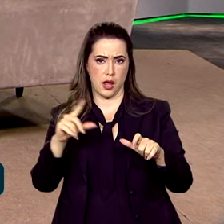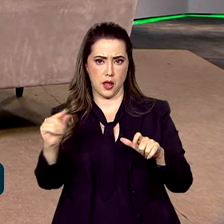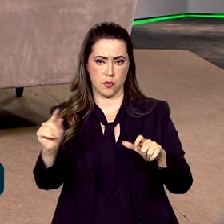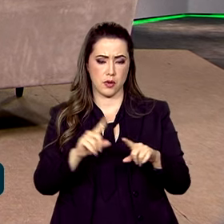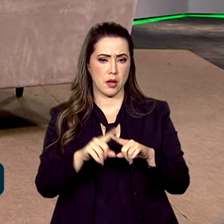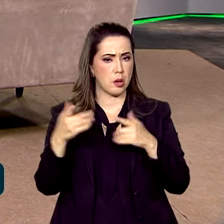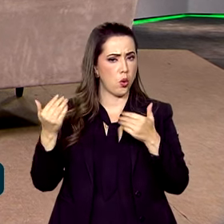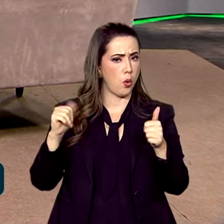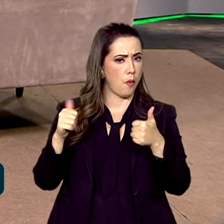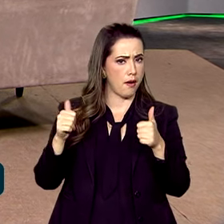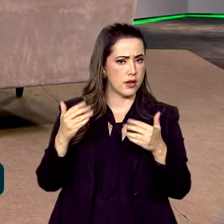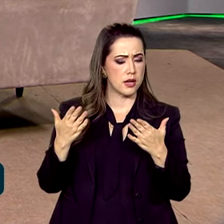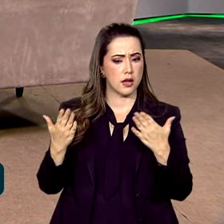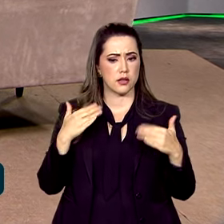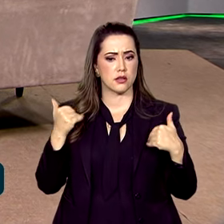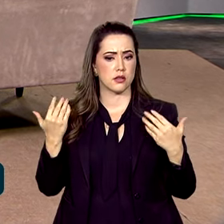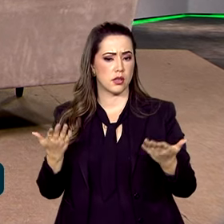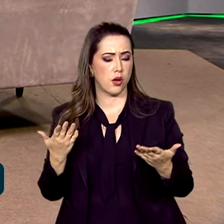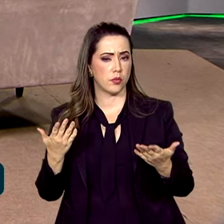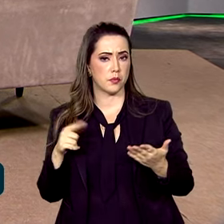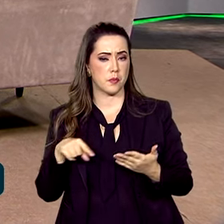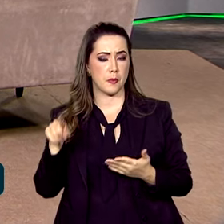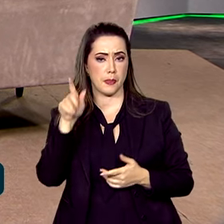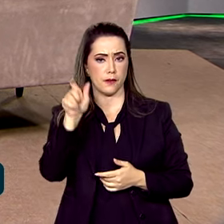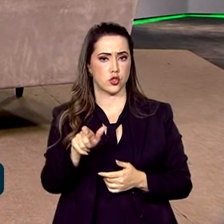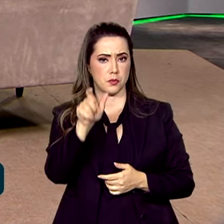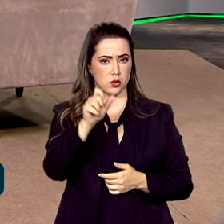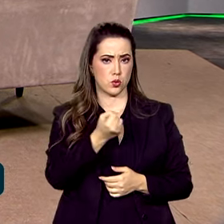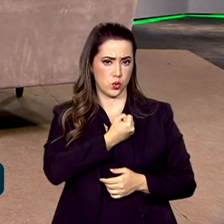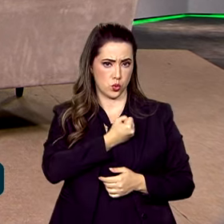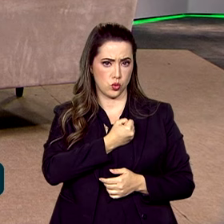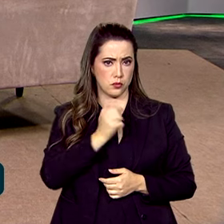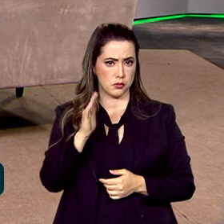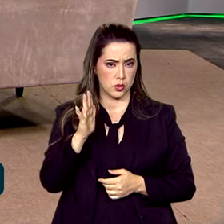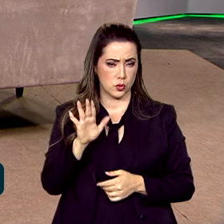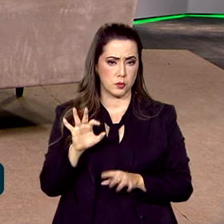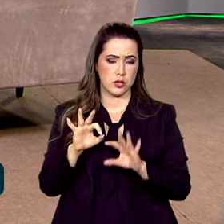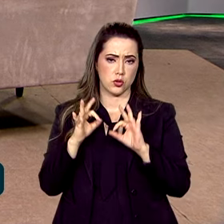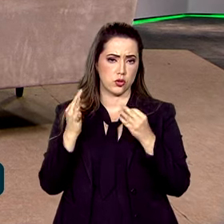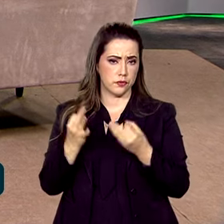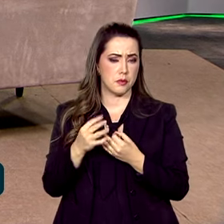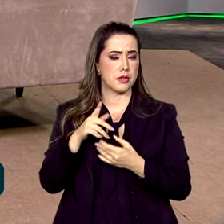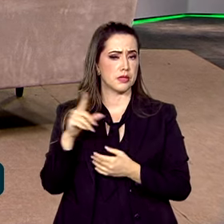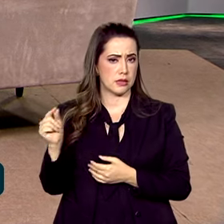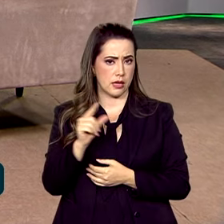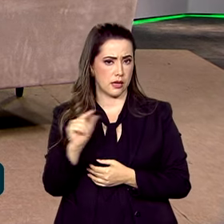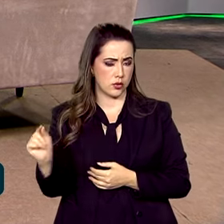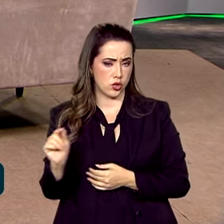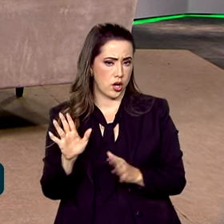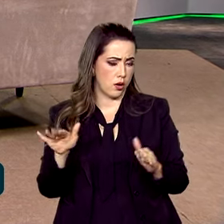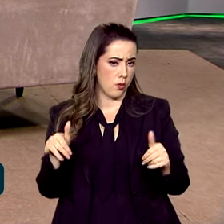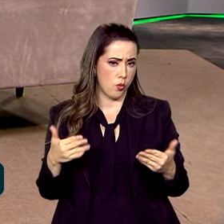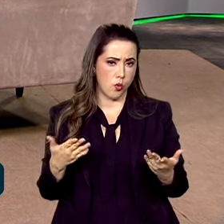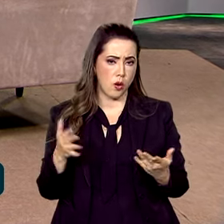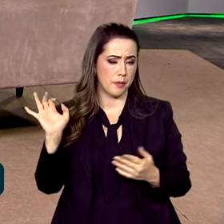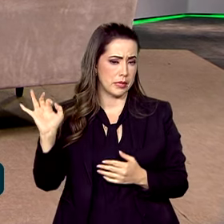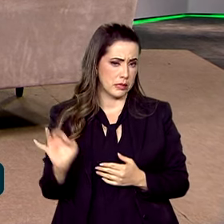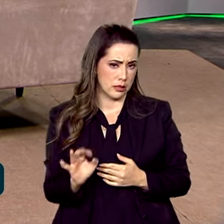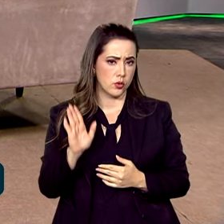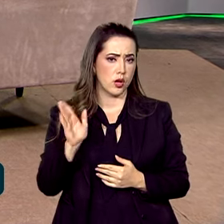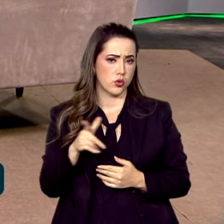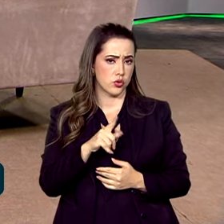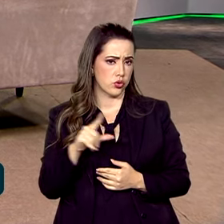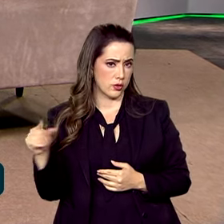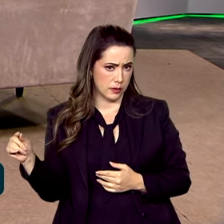Dá para se ter uma ideia também, em termos de pessoas ou de famílias que ocupavam ali, qual é a parcela que